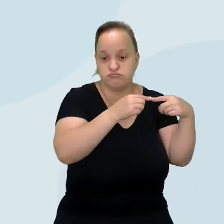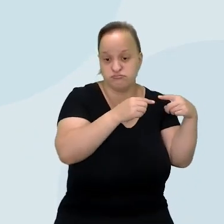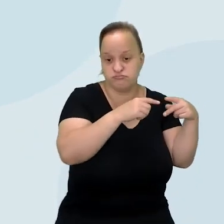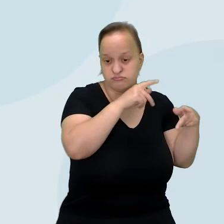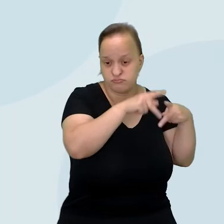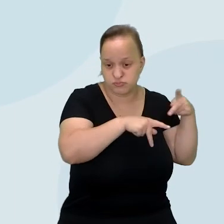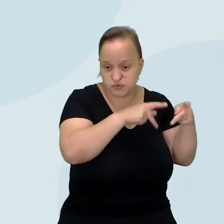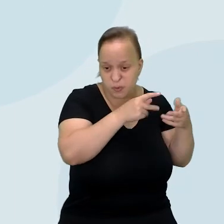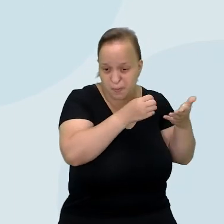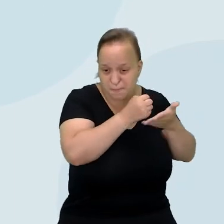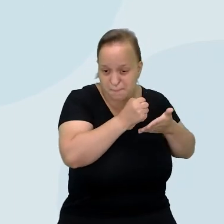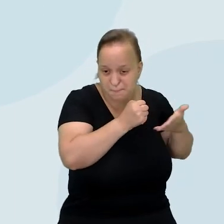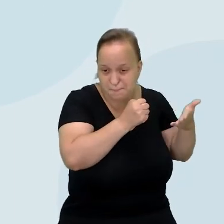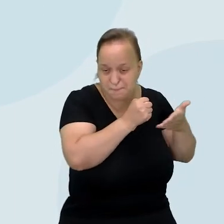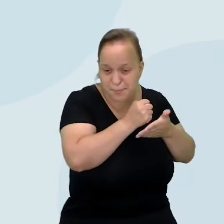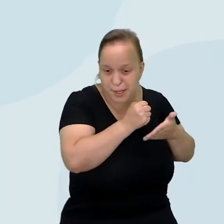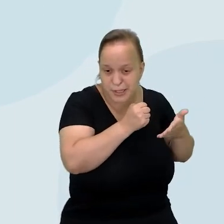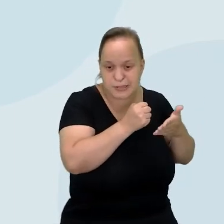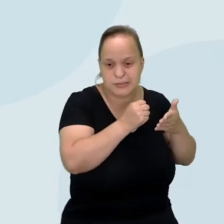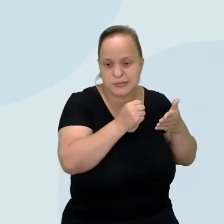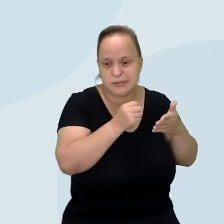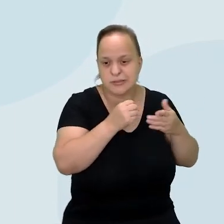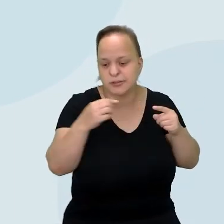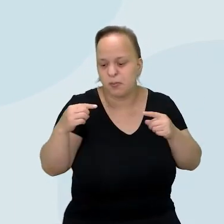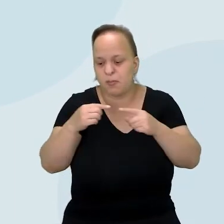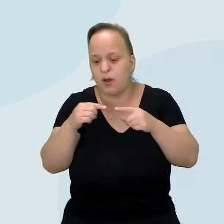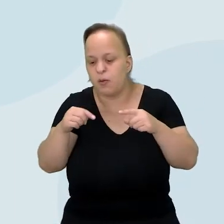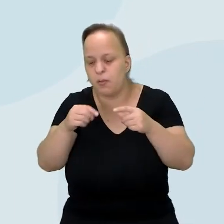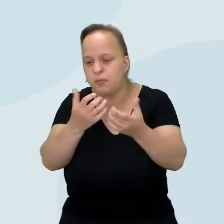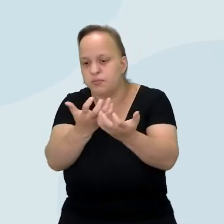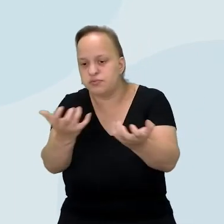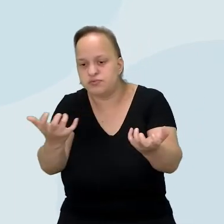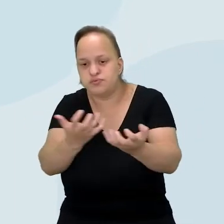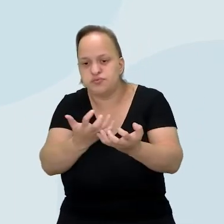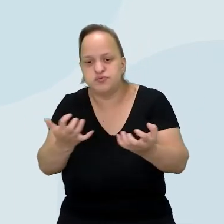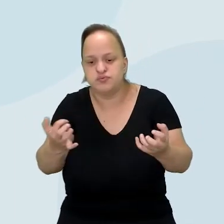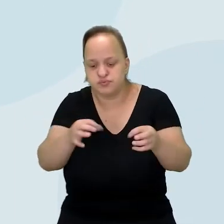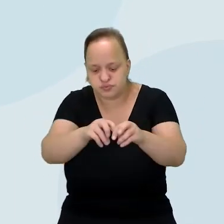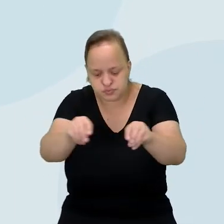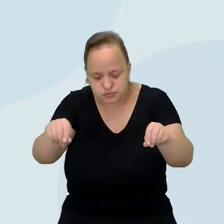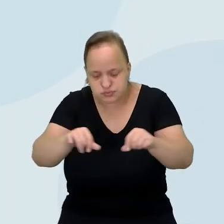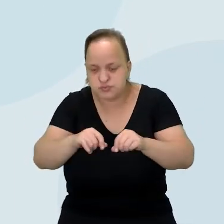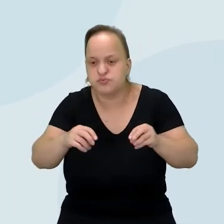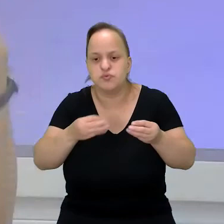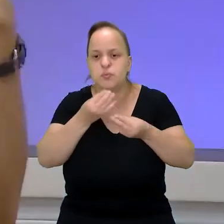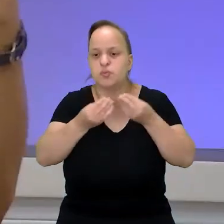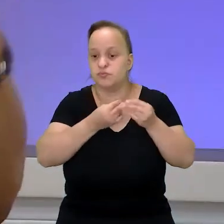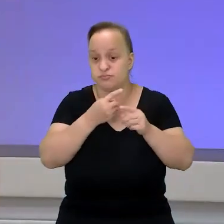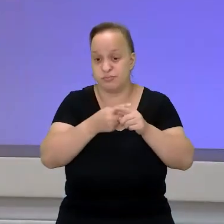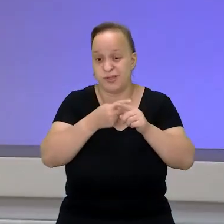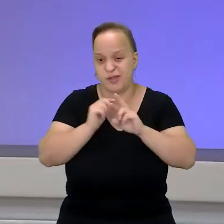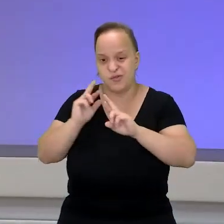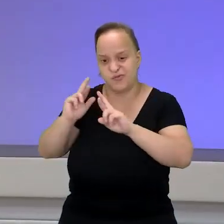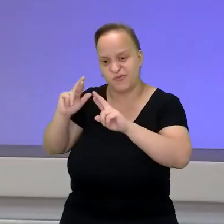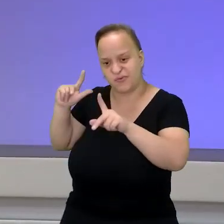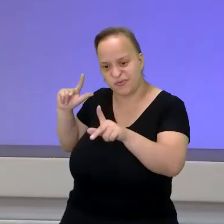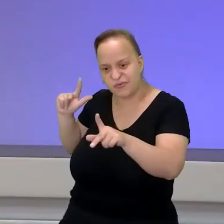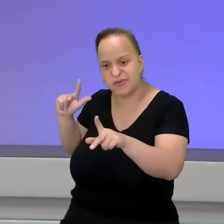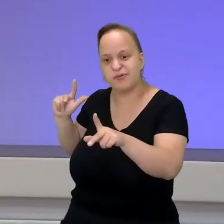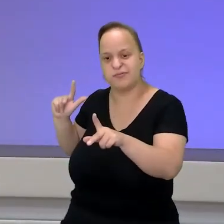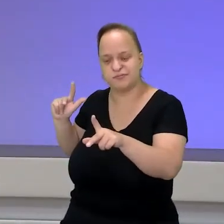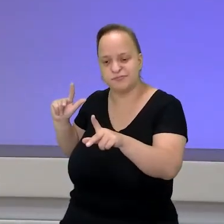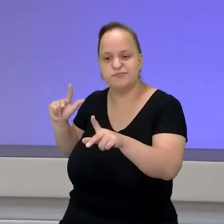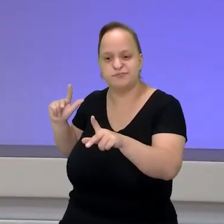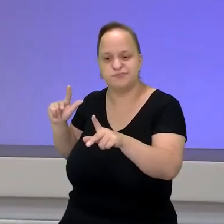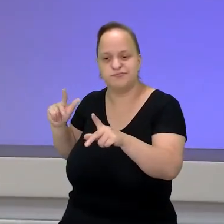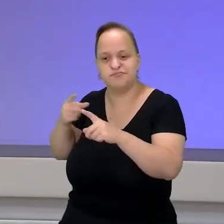né? E a dos colonos com o solo. Qual é essa relação? Porque são diferentes, né? Se a gente pensar nos povos originários que dependiam de uma forma e